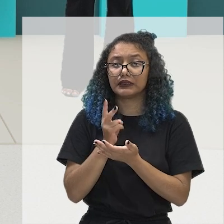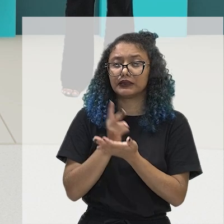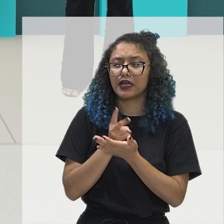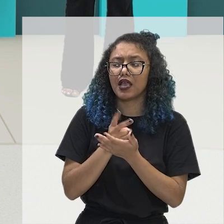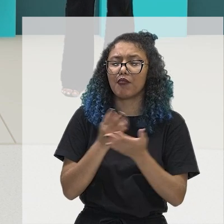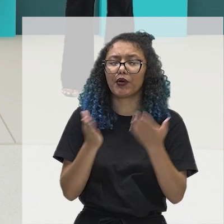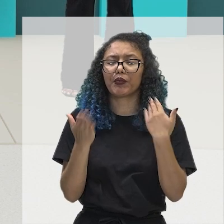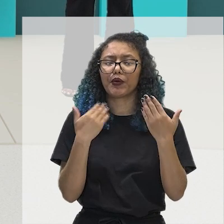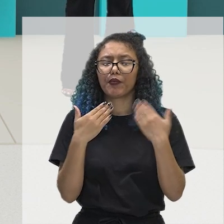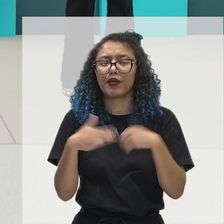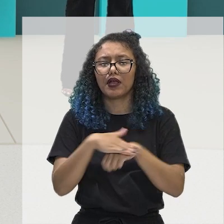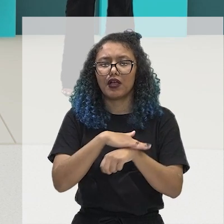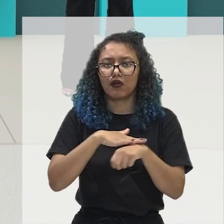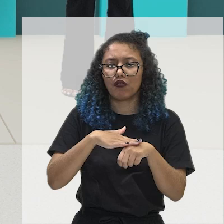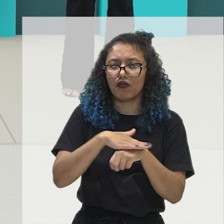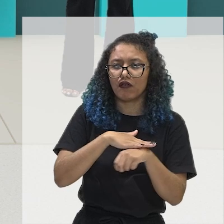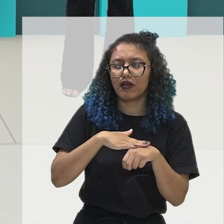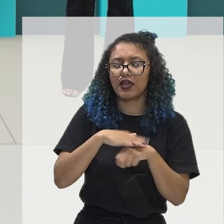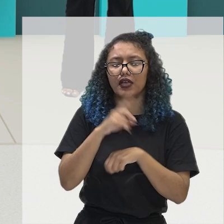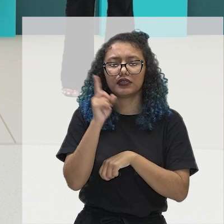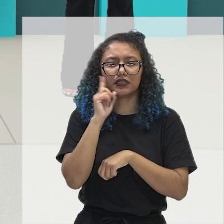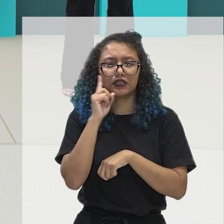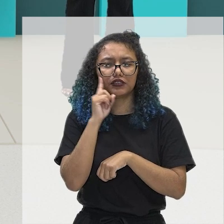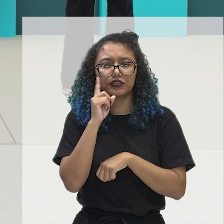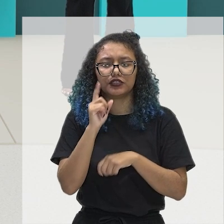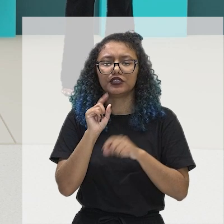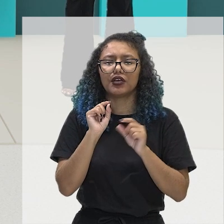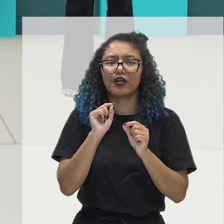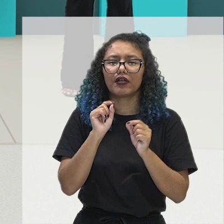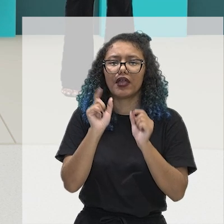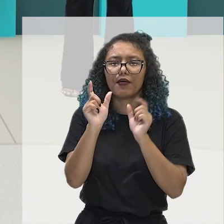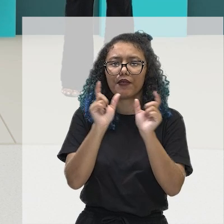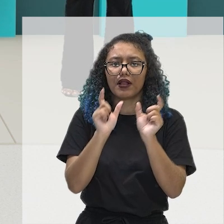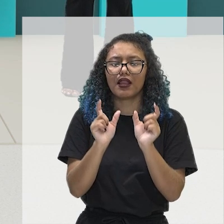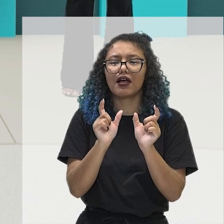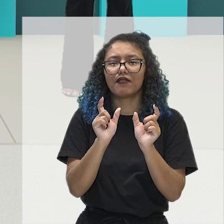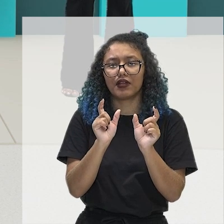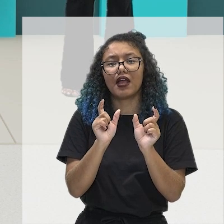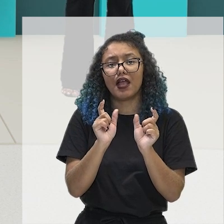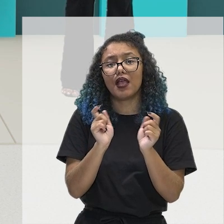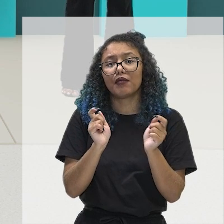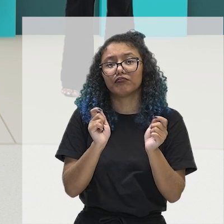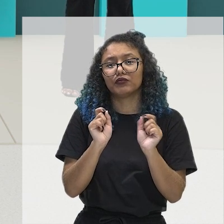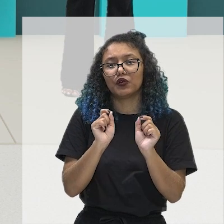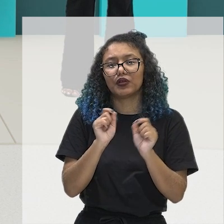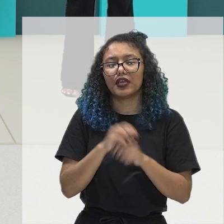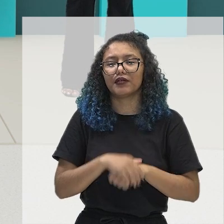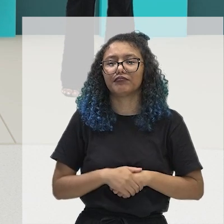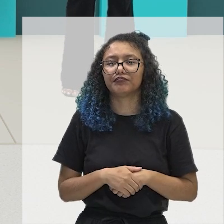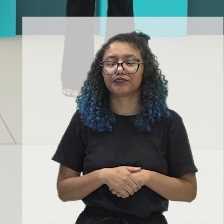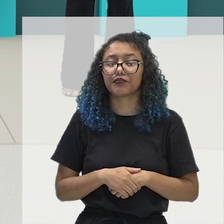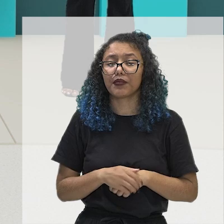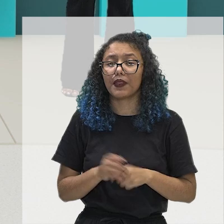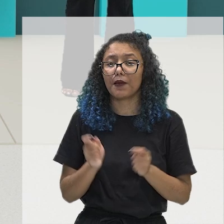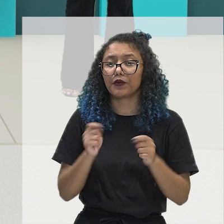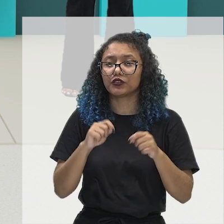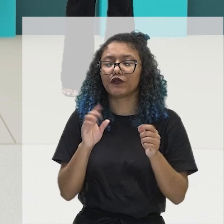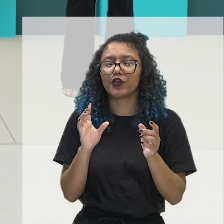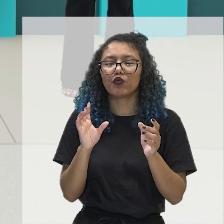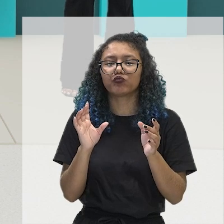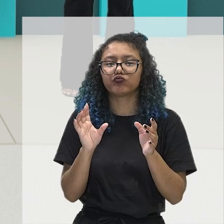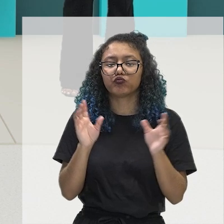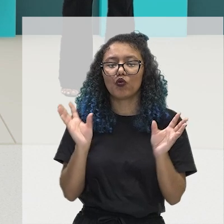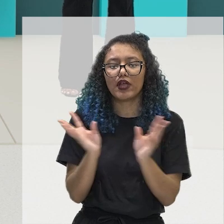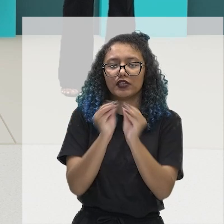na fala, no dia a dia, né? As palavras têm essa tendência de serem ligadas uma a outra porque é um contexto mais